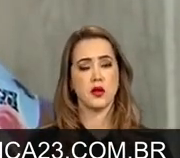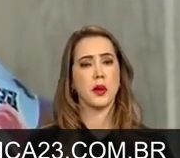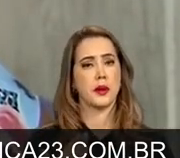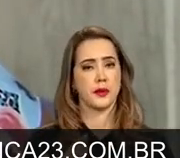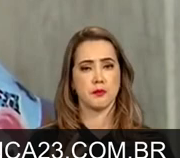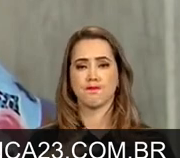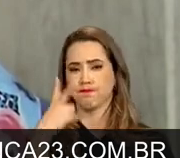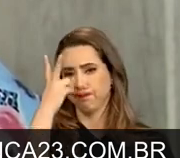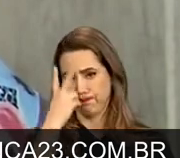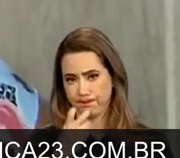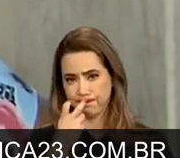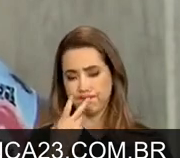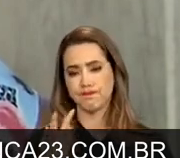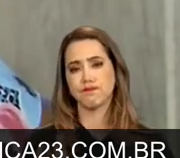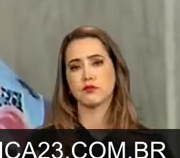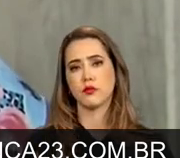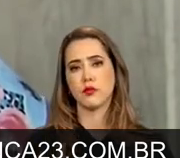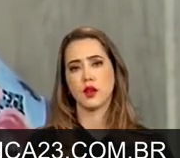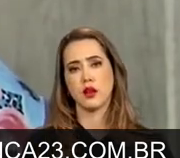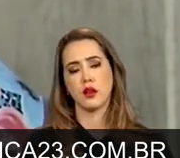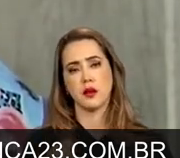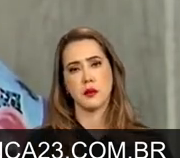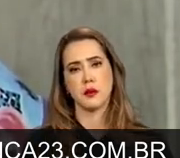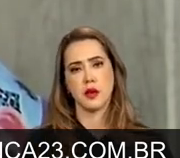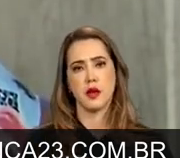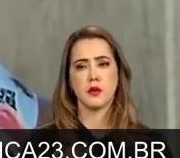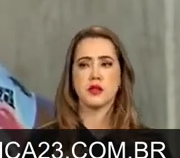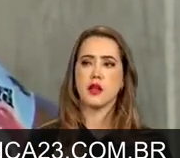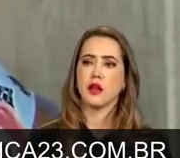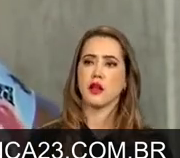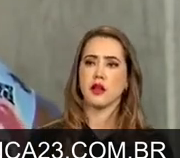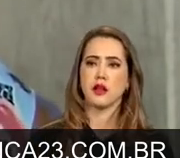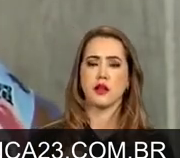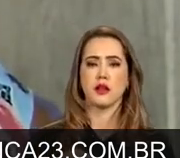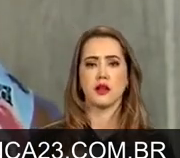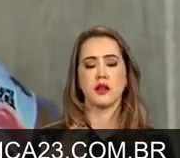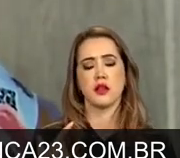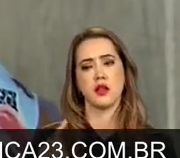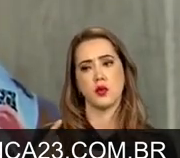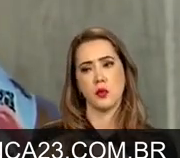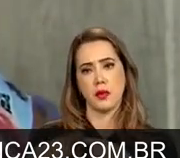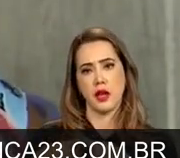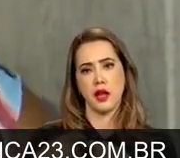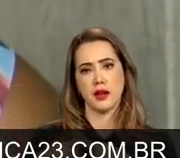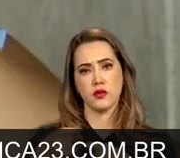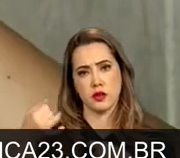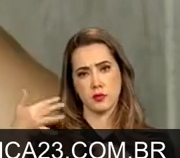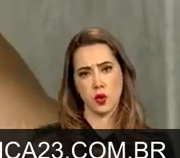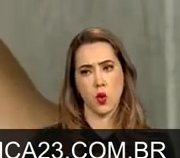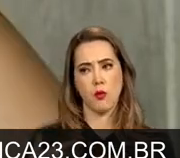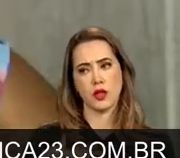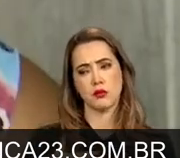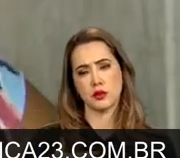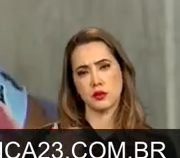perca da visão, aí eu fiz uma consulta. E o médico disse que eu já estava, né,